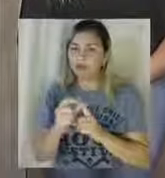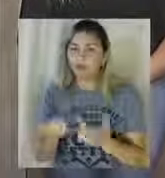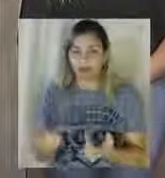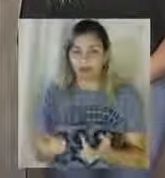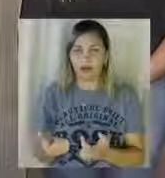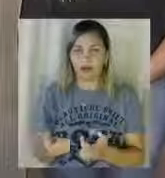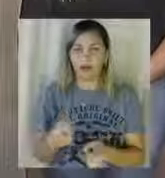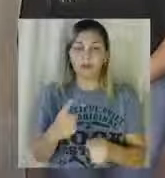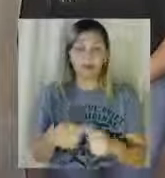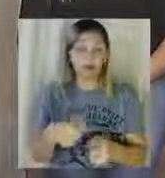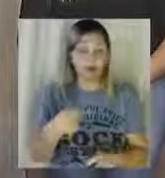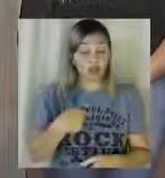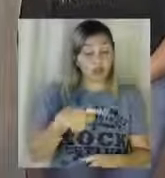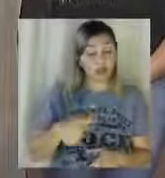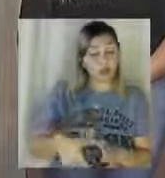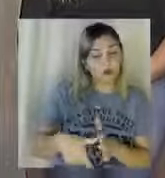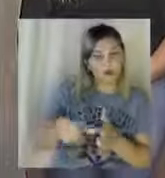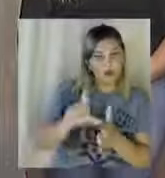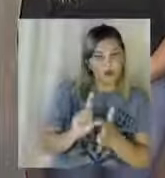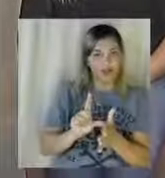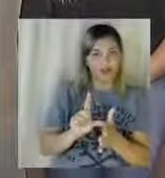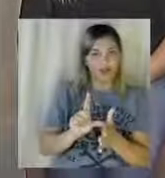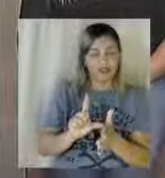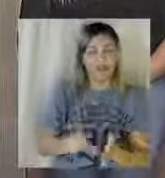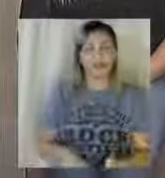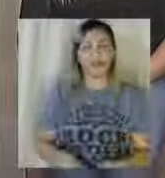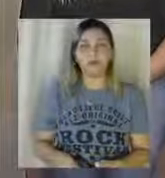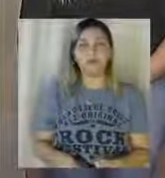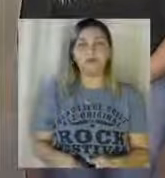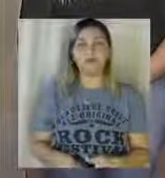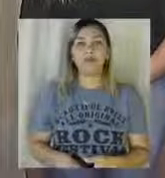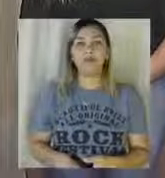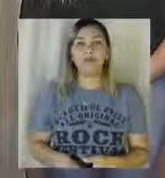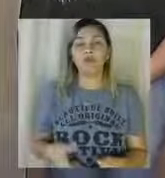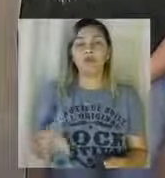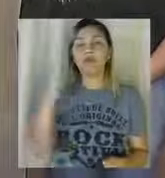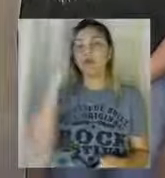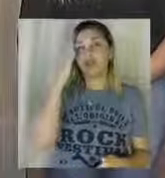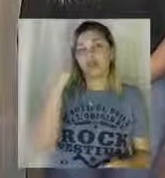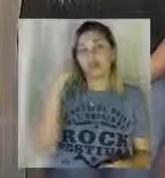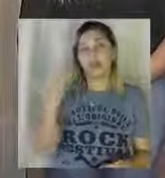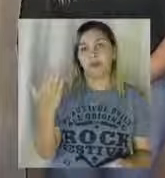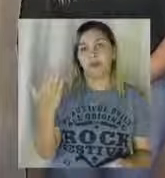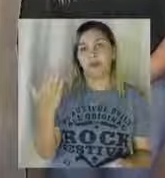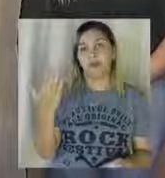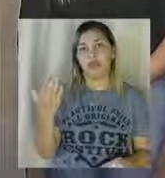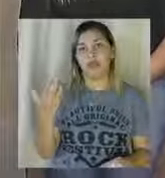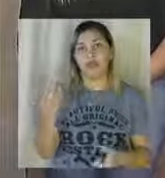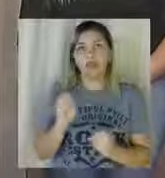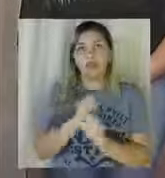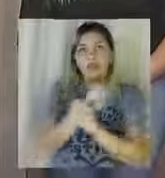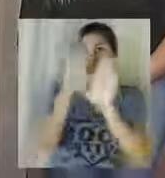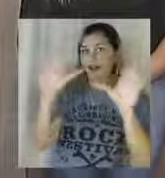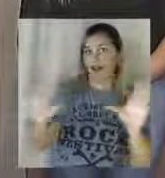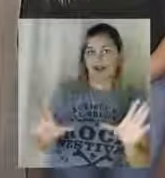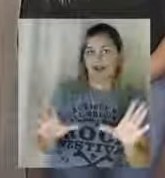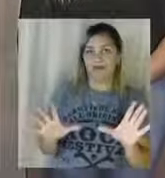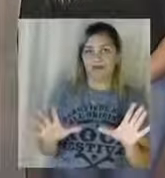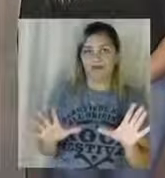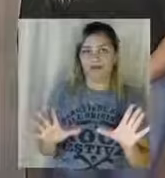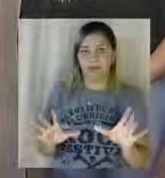Porque antes, eu já sabia algumas coisas claramente. Mas depois